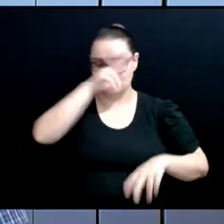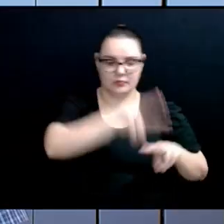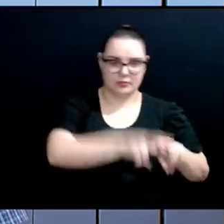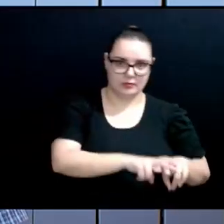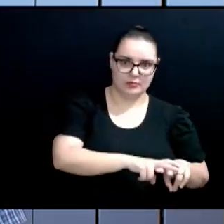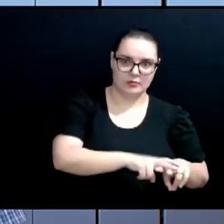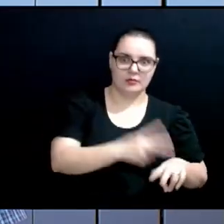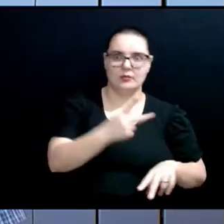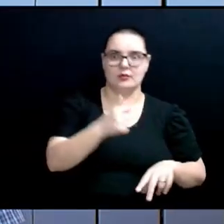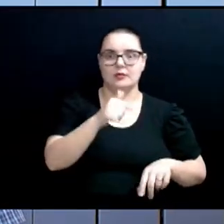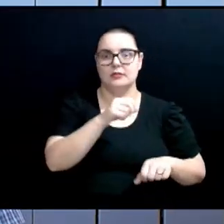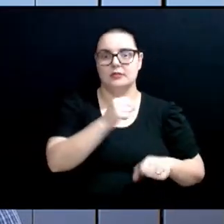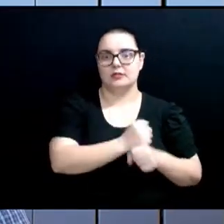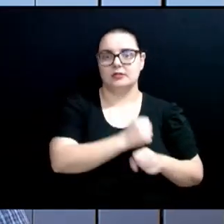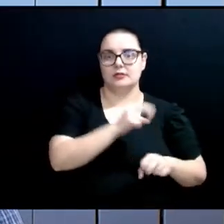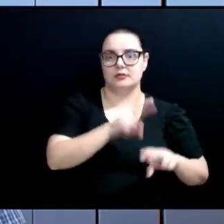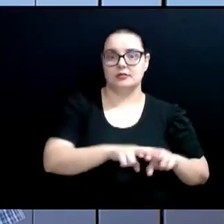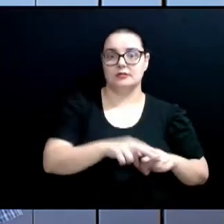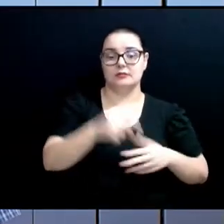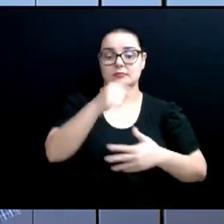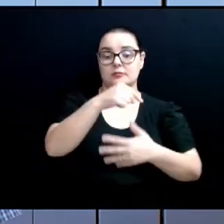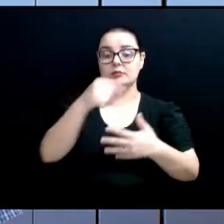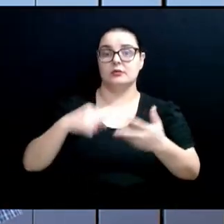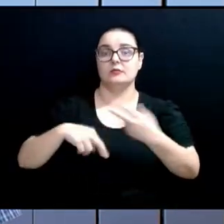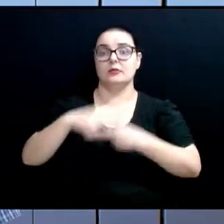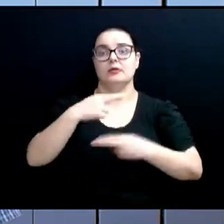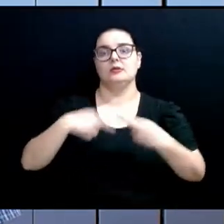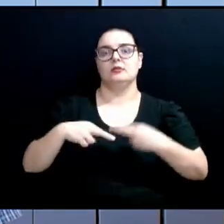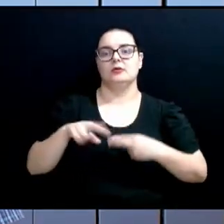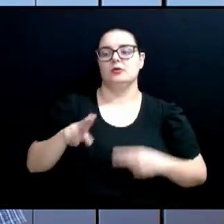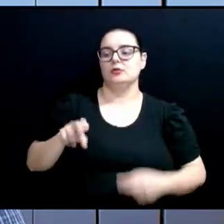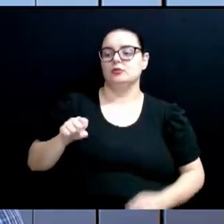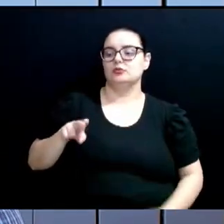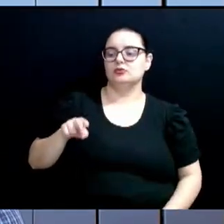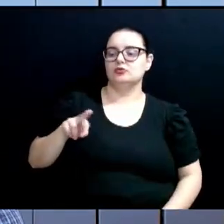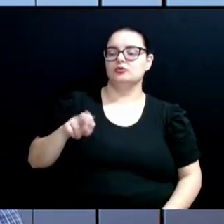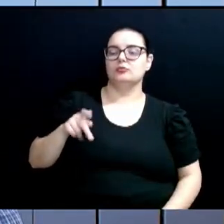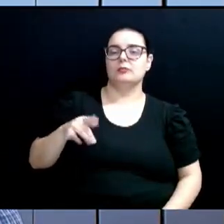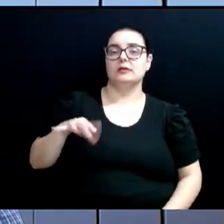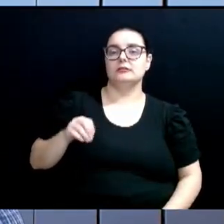prisão, são as questões relativas à usurpação do poder, né?